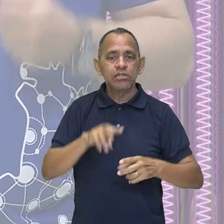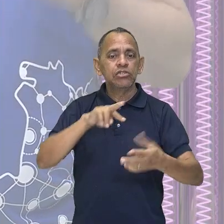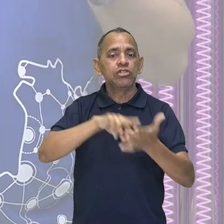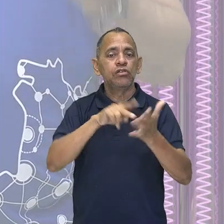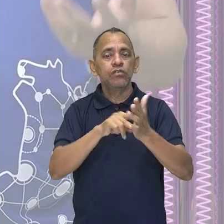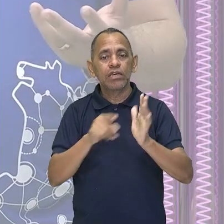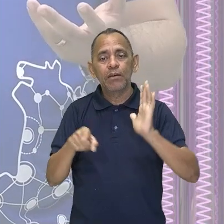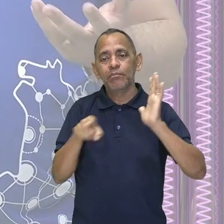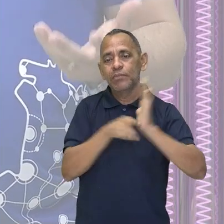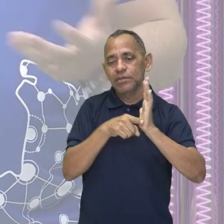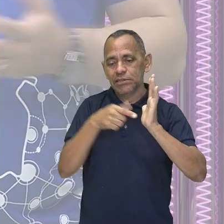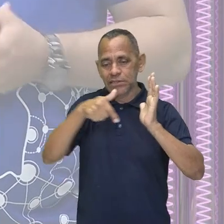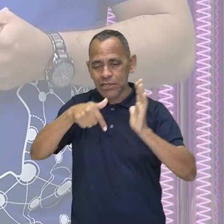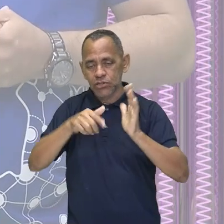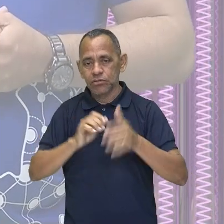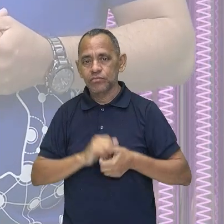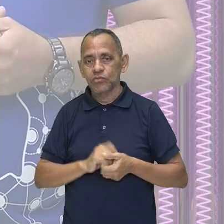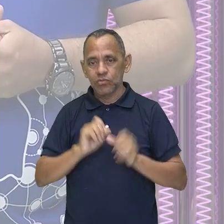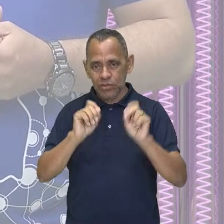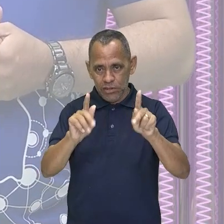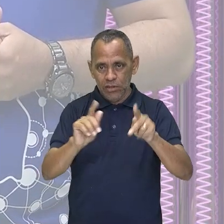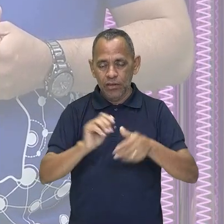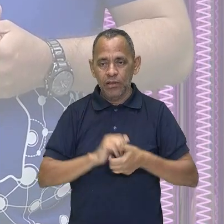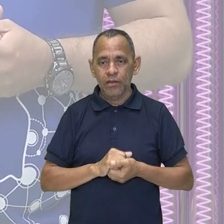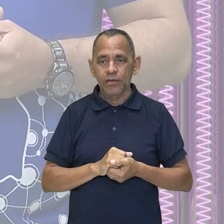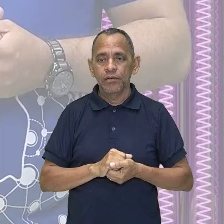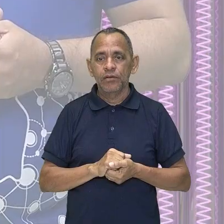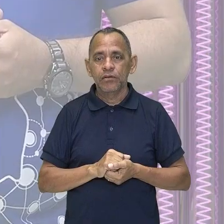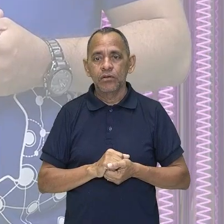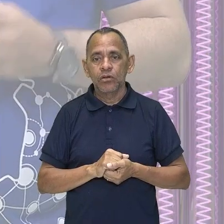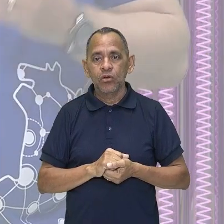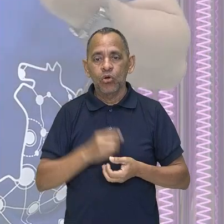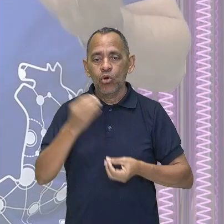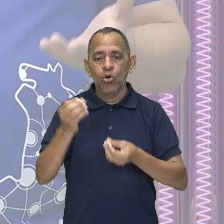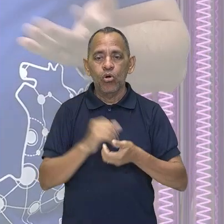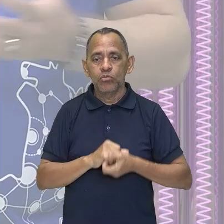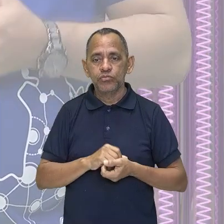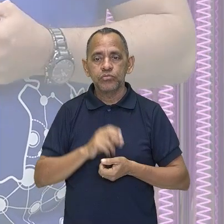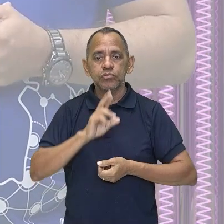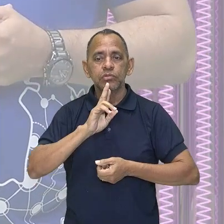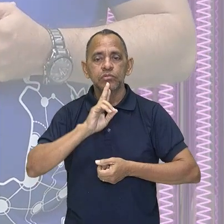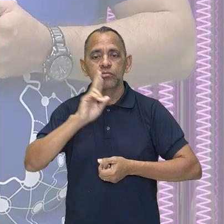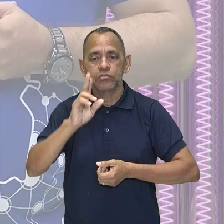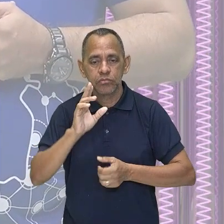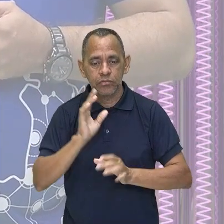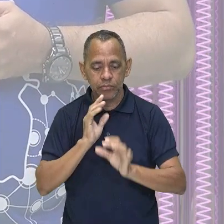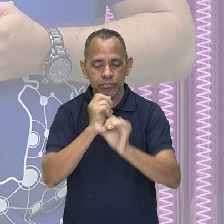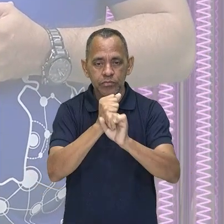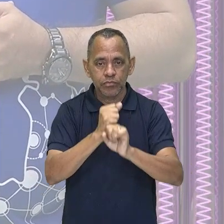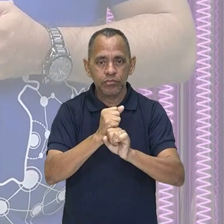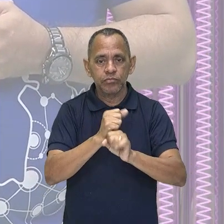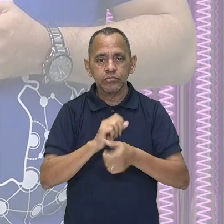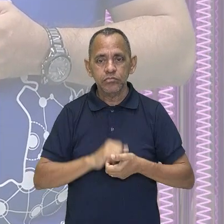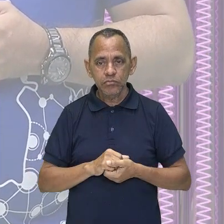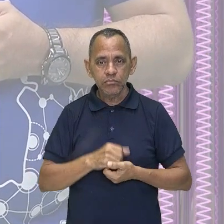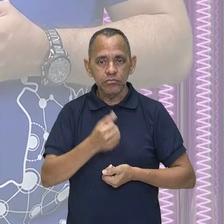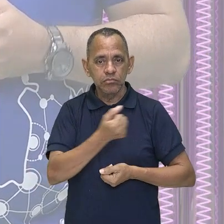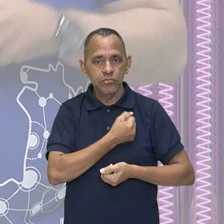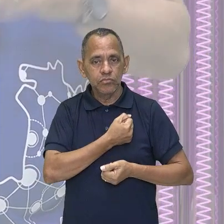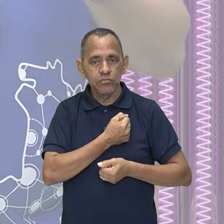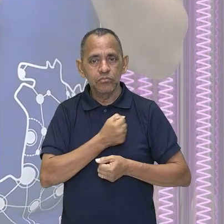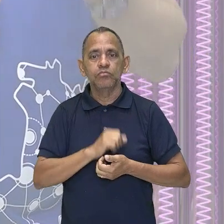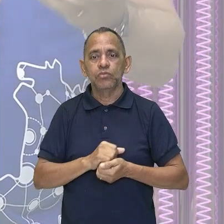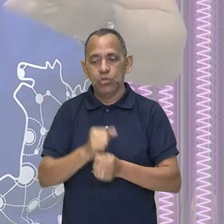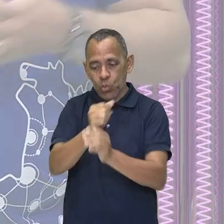menos 7, menos 7, menos 7. E aí, a gente vai fazer uma continha ali, né, de adição com números, né,